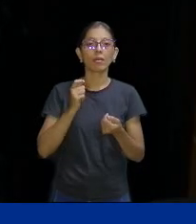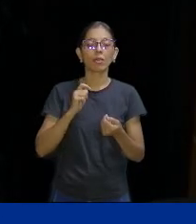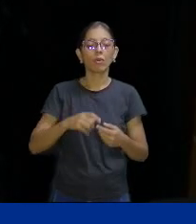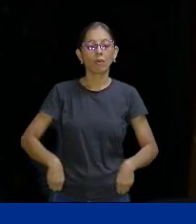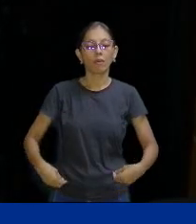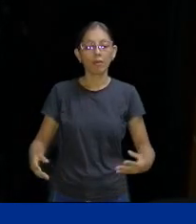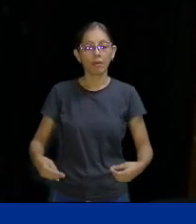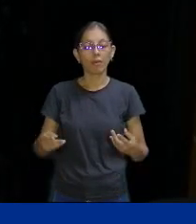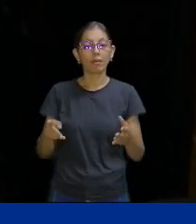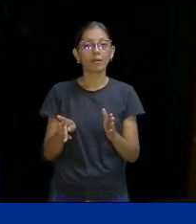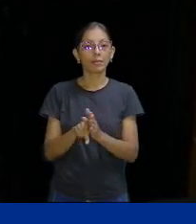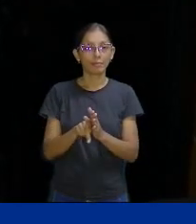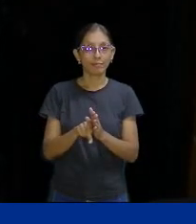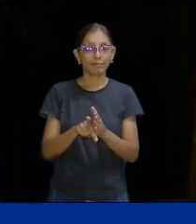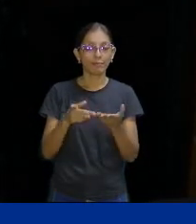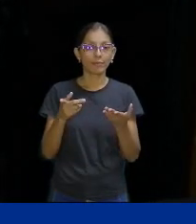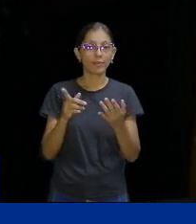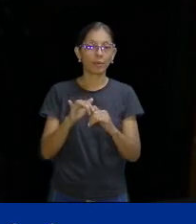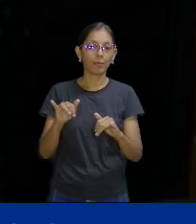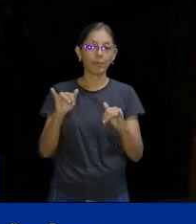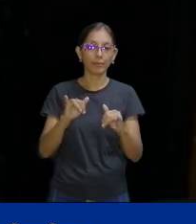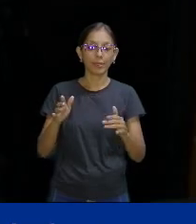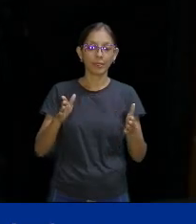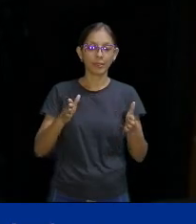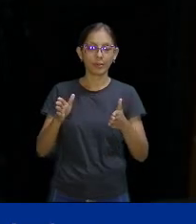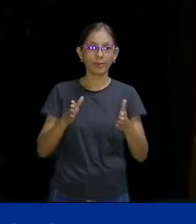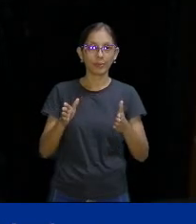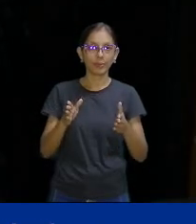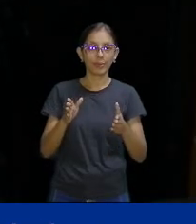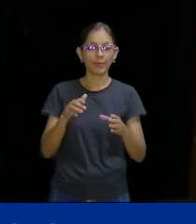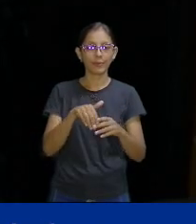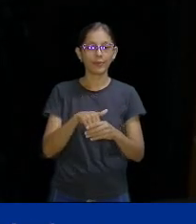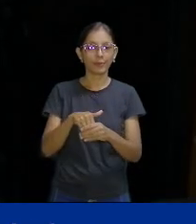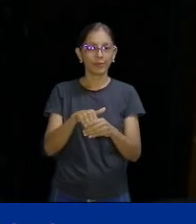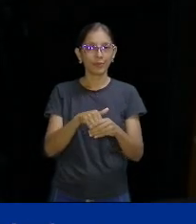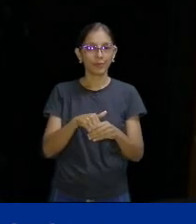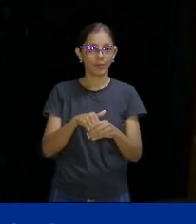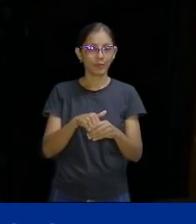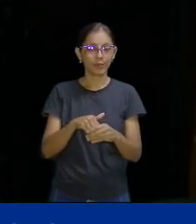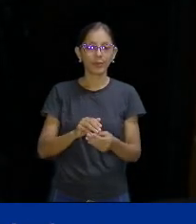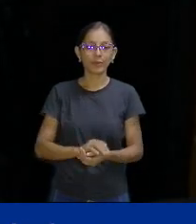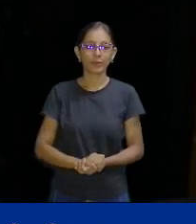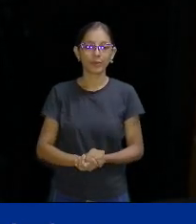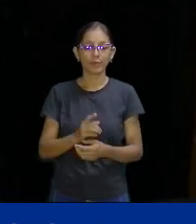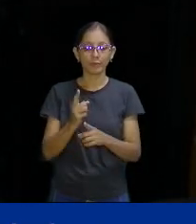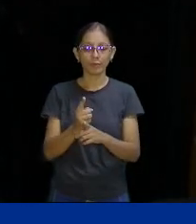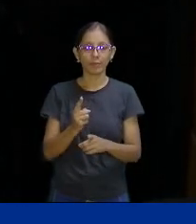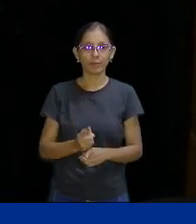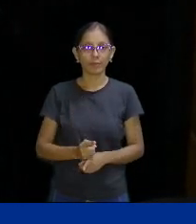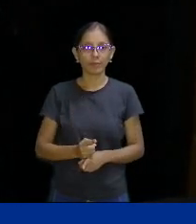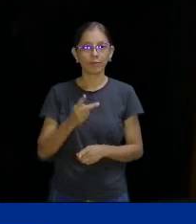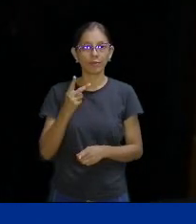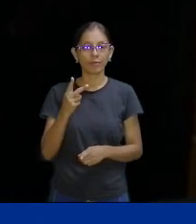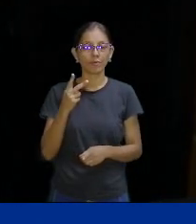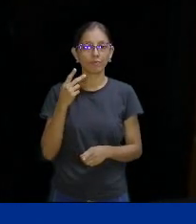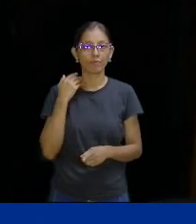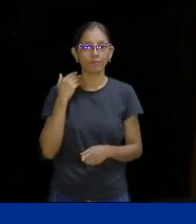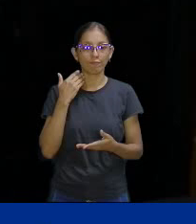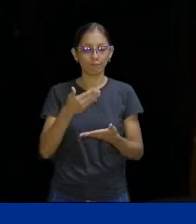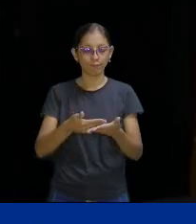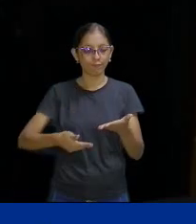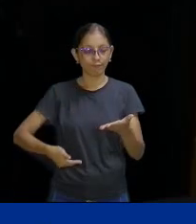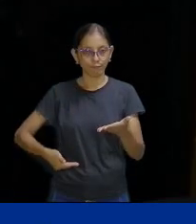análise de todos os documentos apresentados, foram encontrados 2 extratos. Primeiro, um na forma